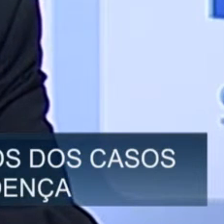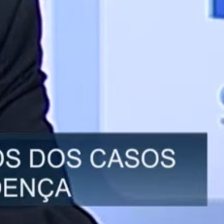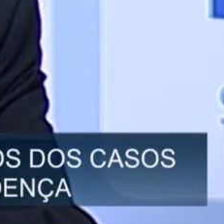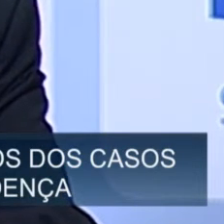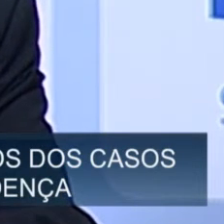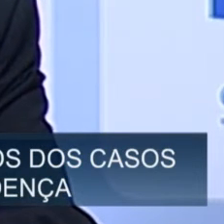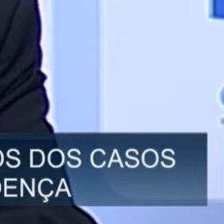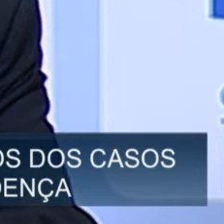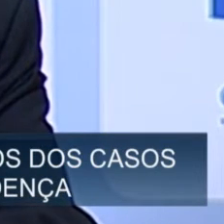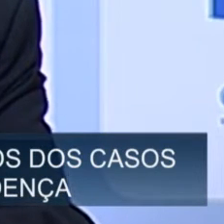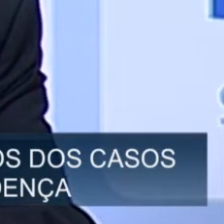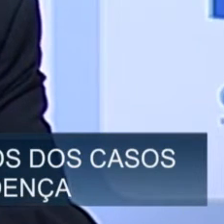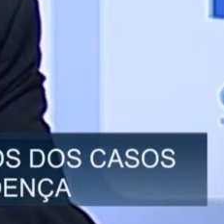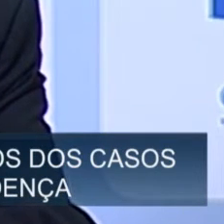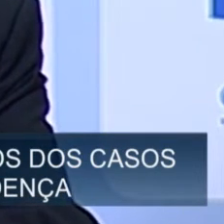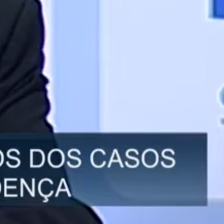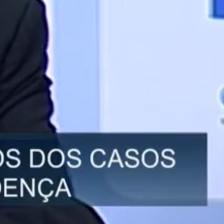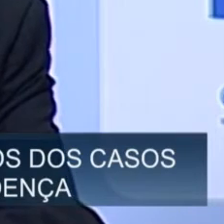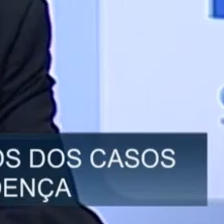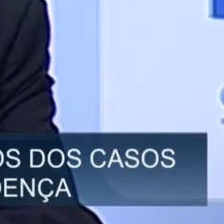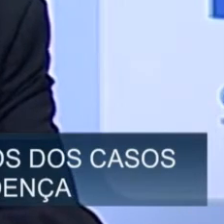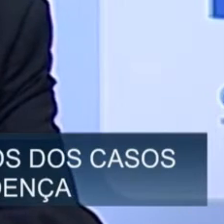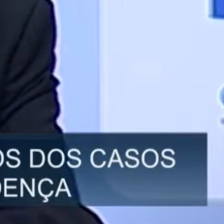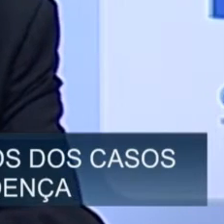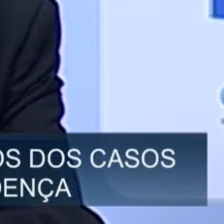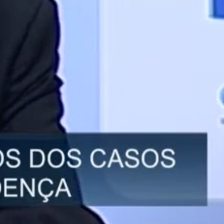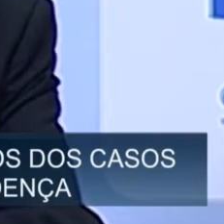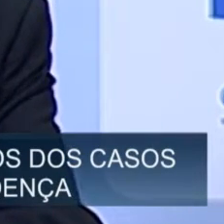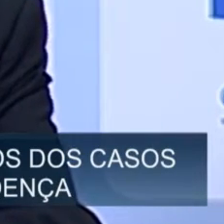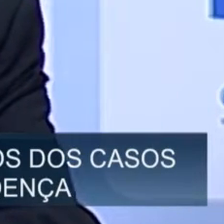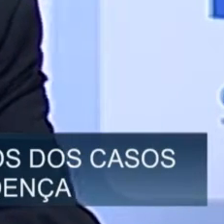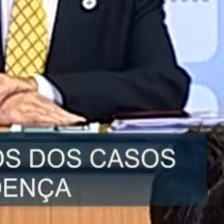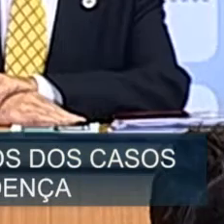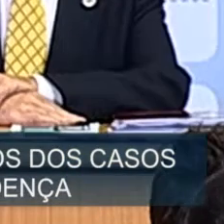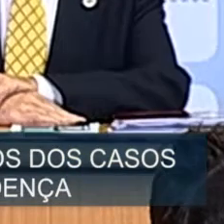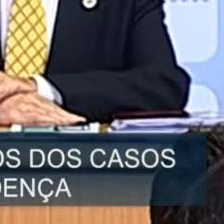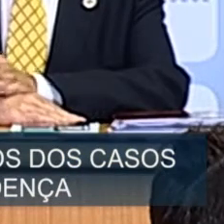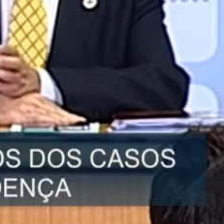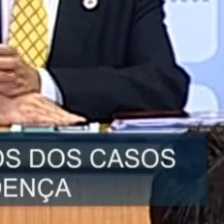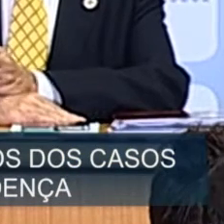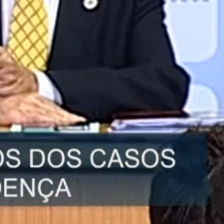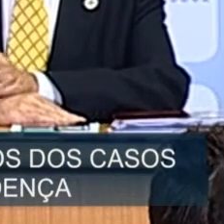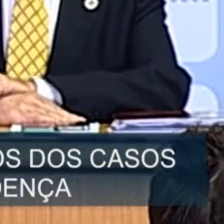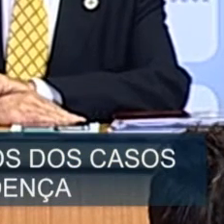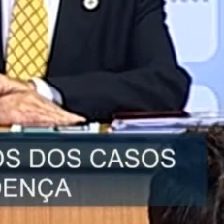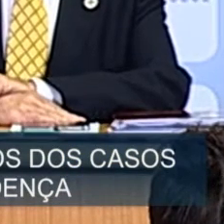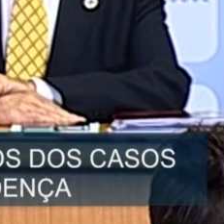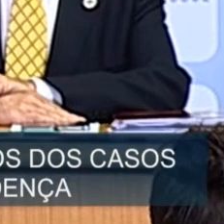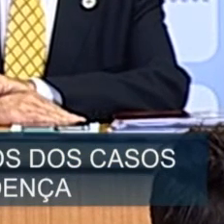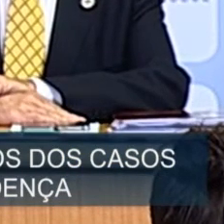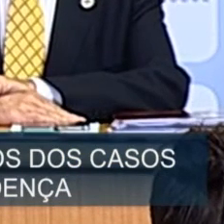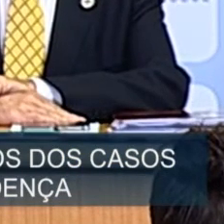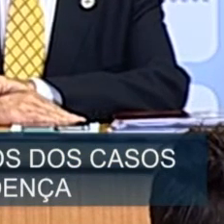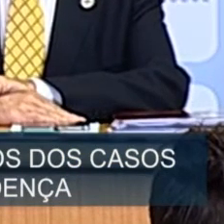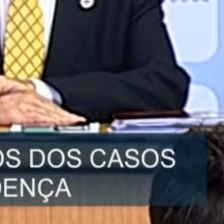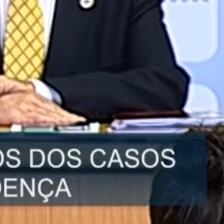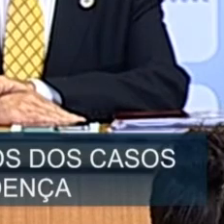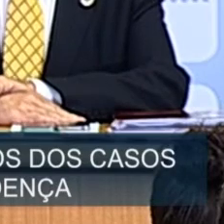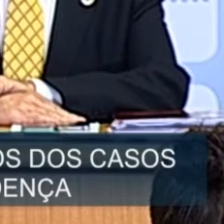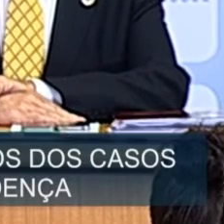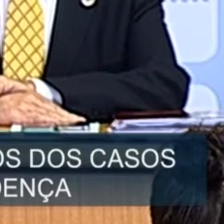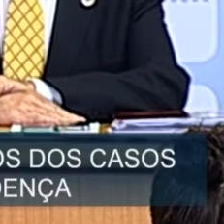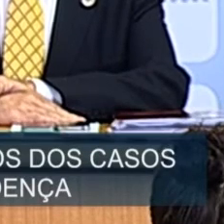agora, interrompemos a reunião do COS, tirando o Dr. Cláudio, para que ele possa vir